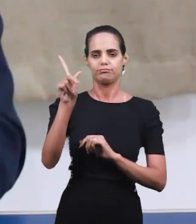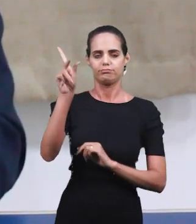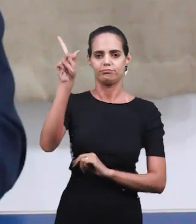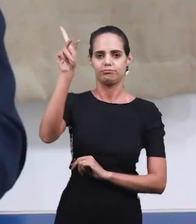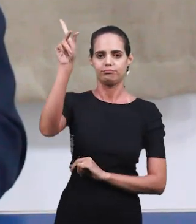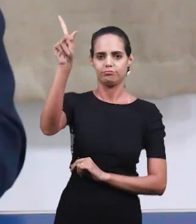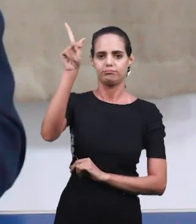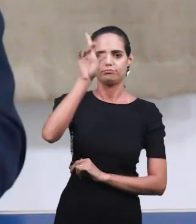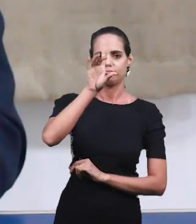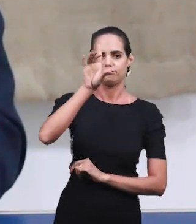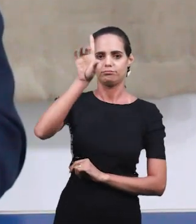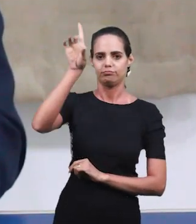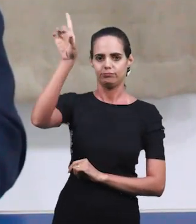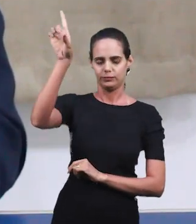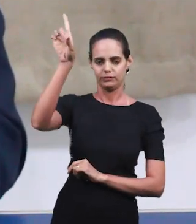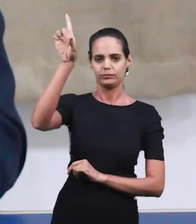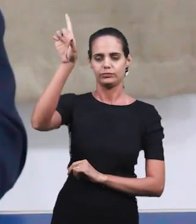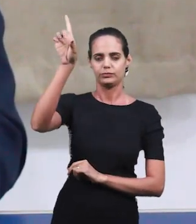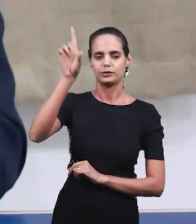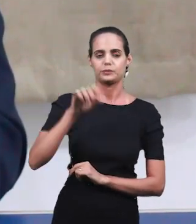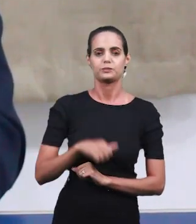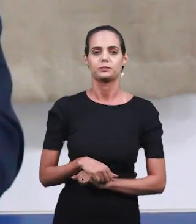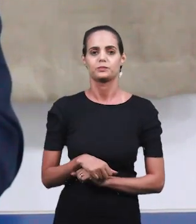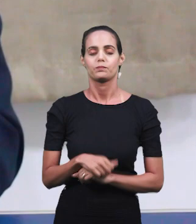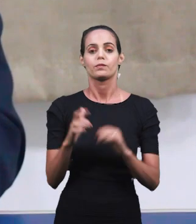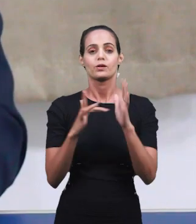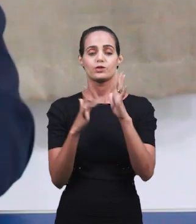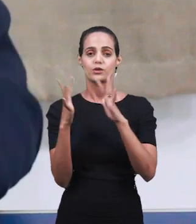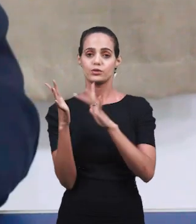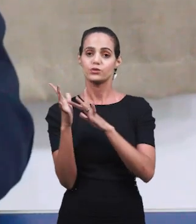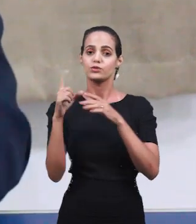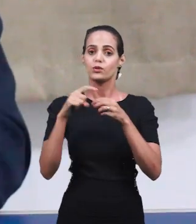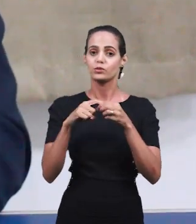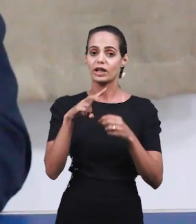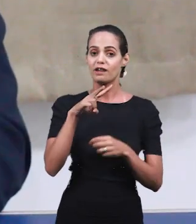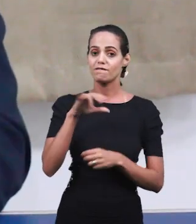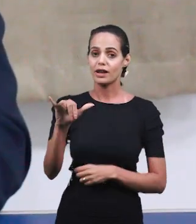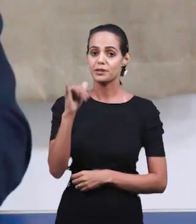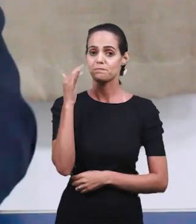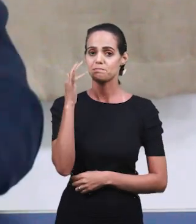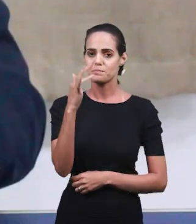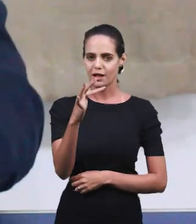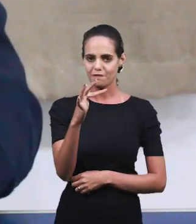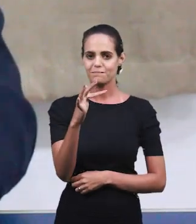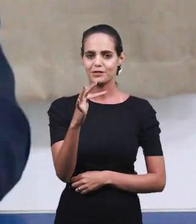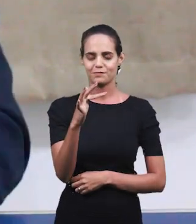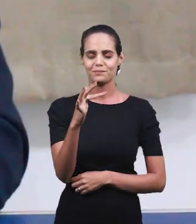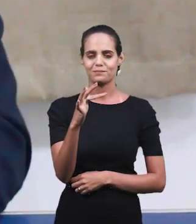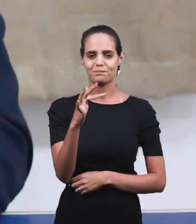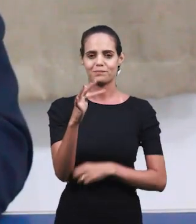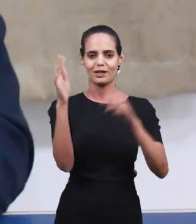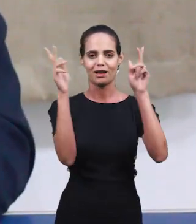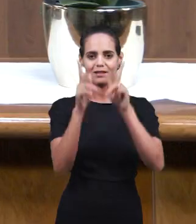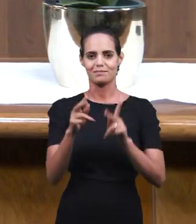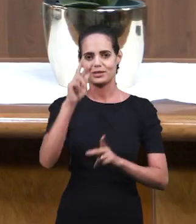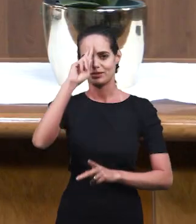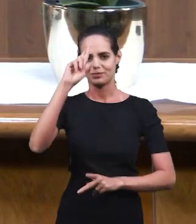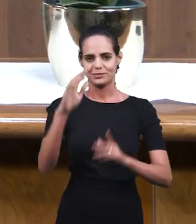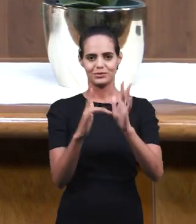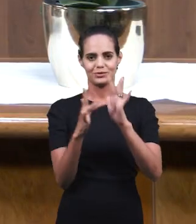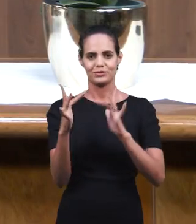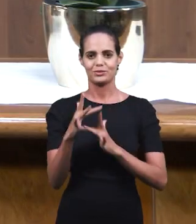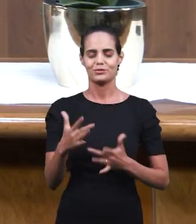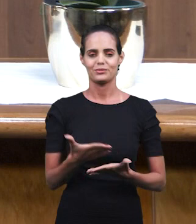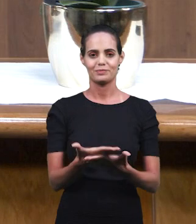Deus. Jesus está às portas. Louvado seja o nome do Senhor. A paz do Senhor Jesus a todos. Glória